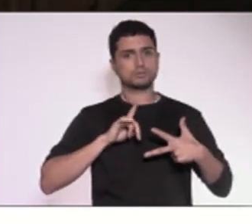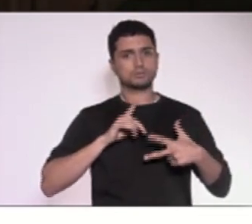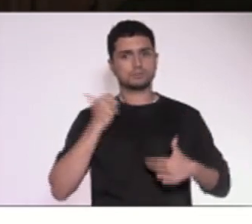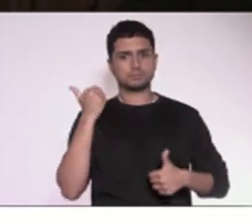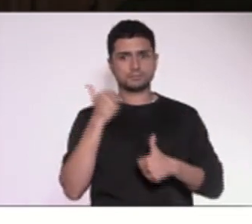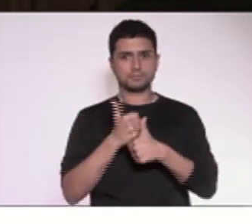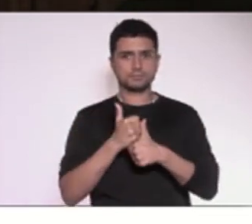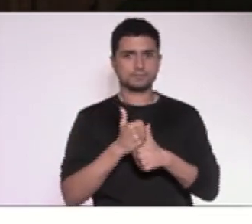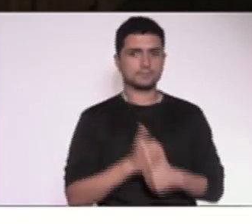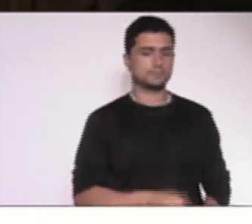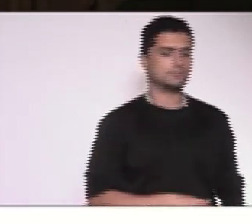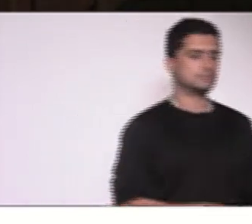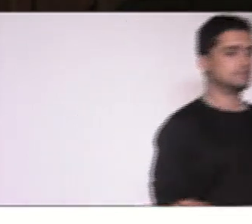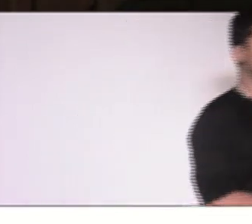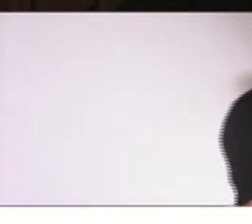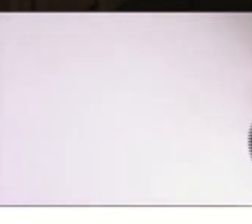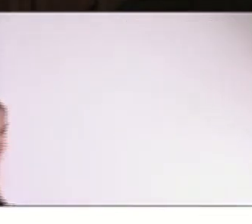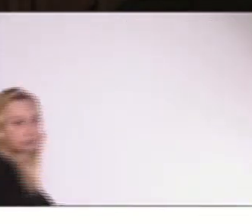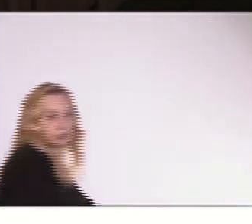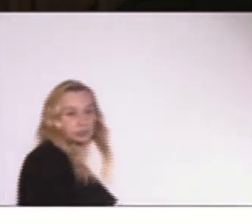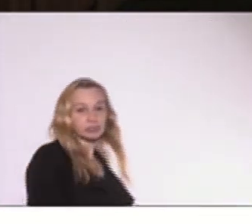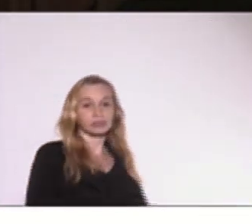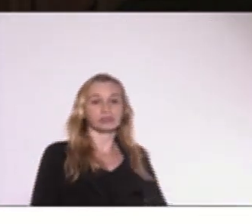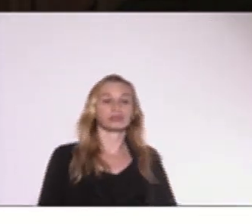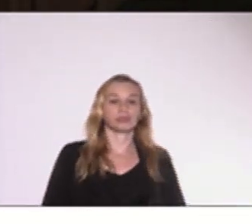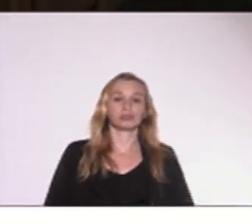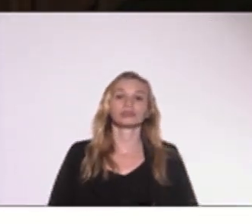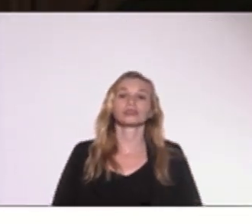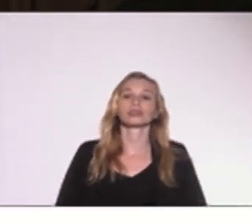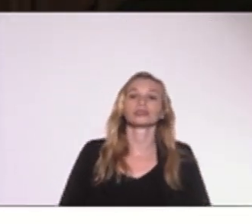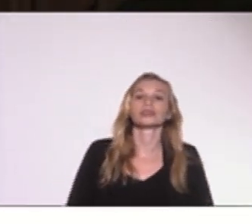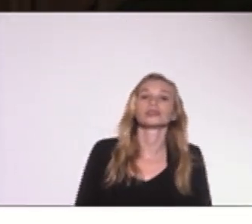de vitaliciedade, de inamovibilidade,